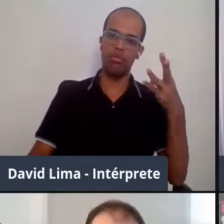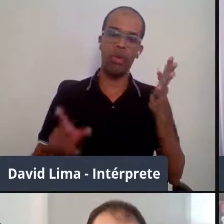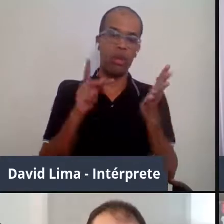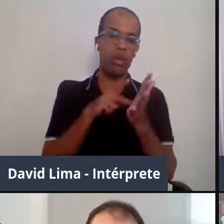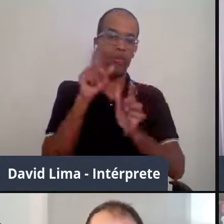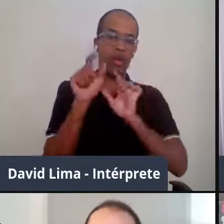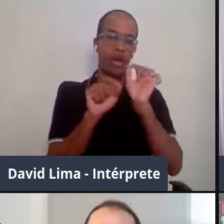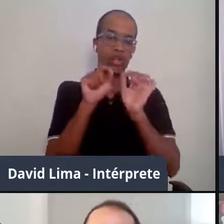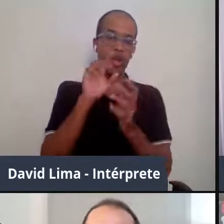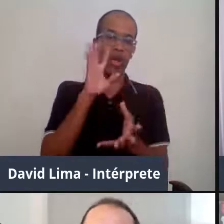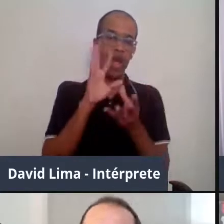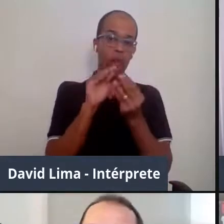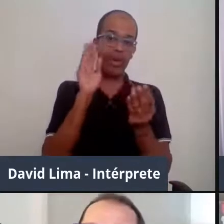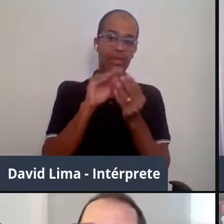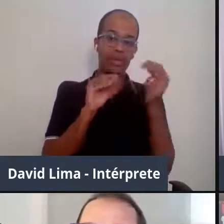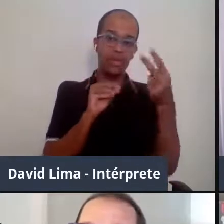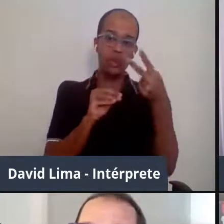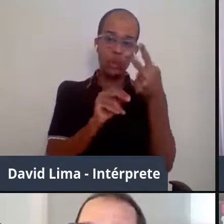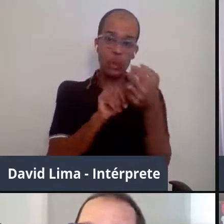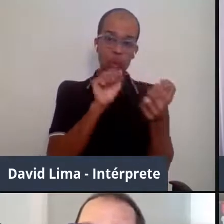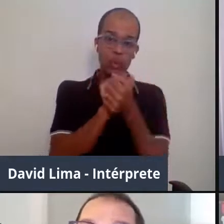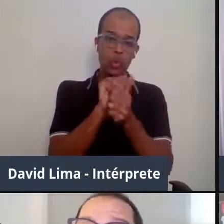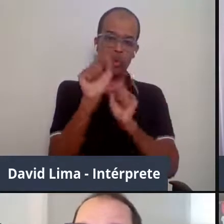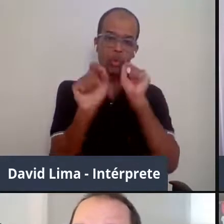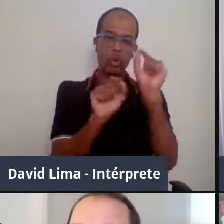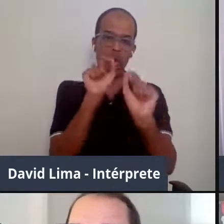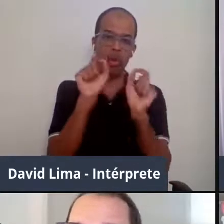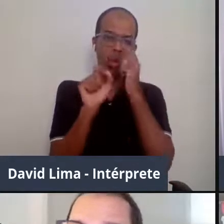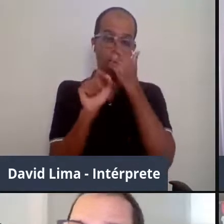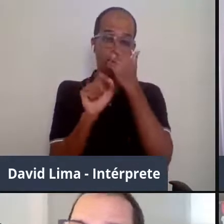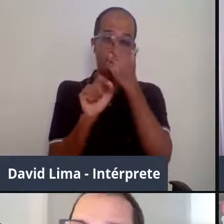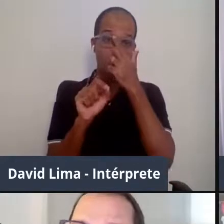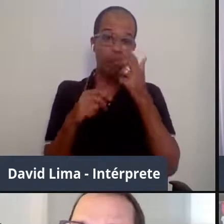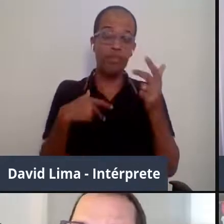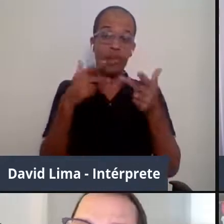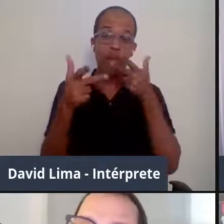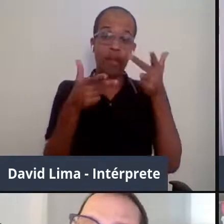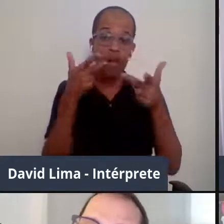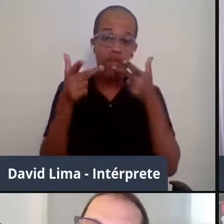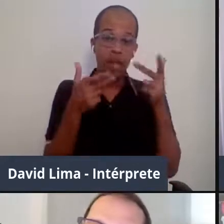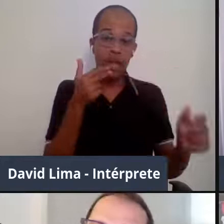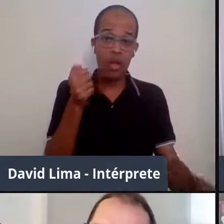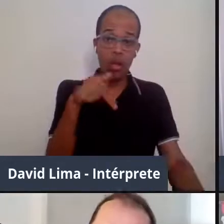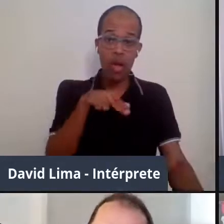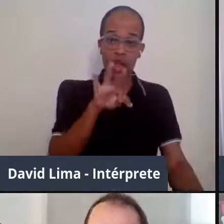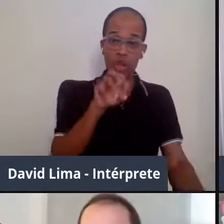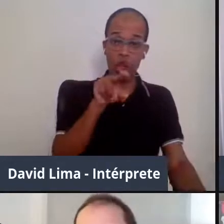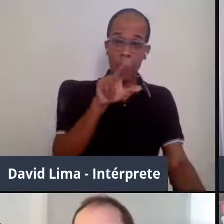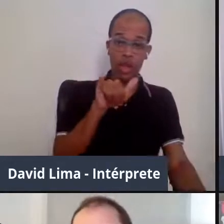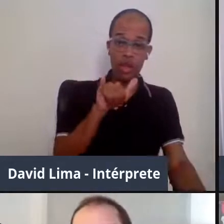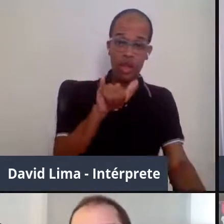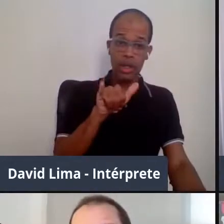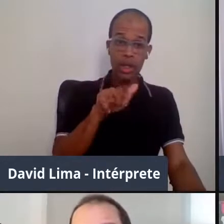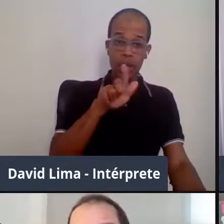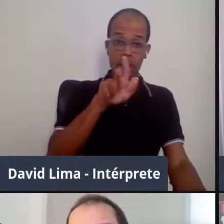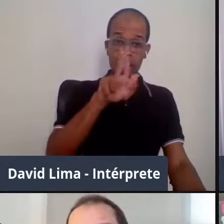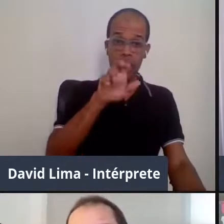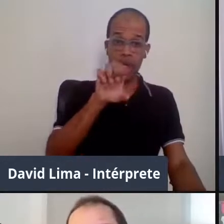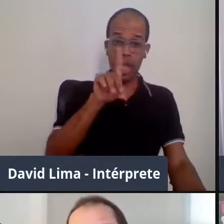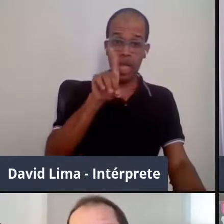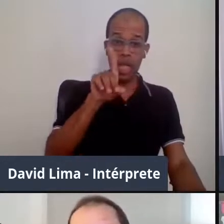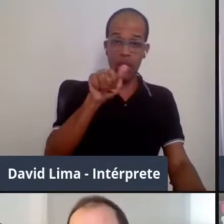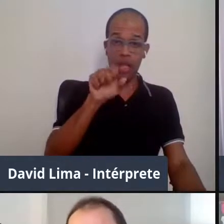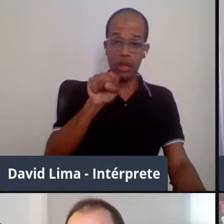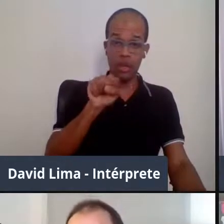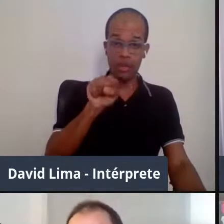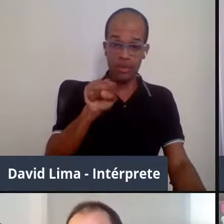dos dois outros, é que é o seguinte, que eu falei que o Anthony Giddens, segundo ponto para o Anthony Giddens, que importa